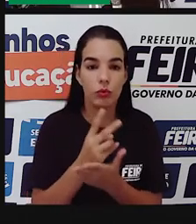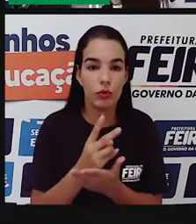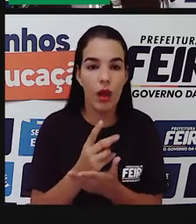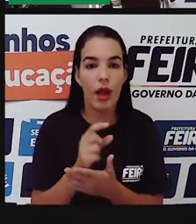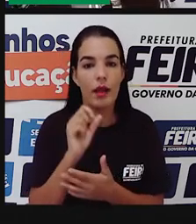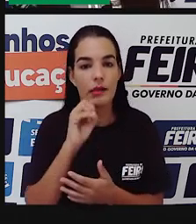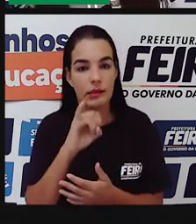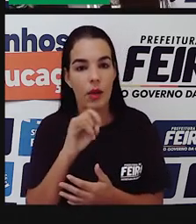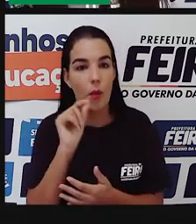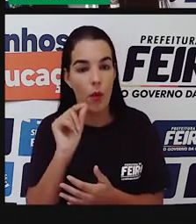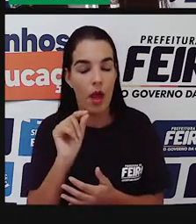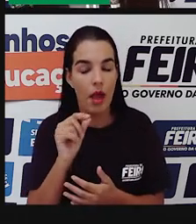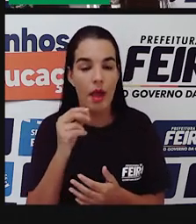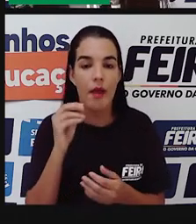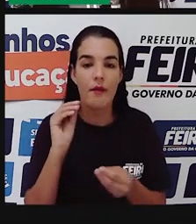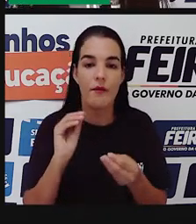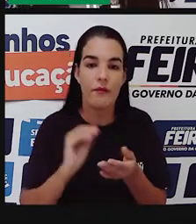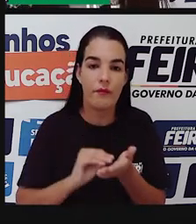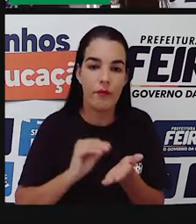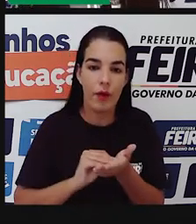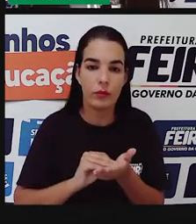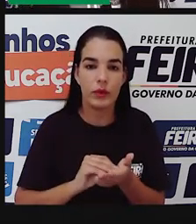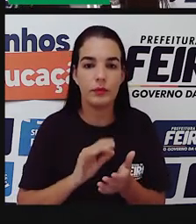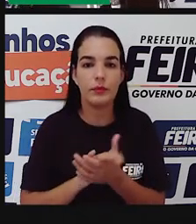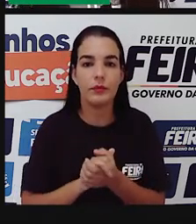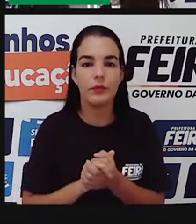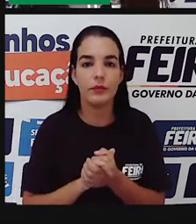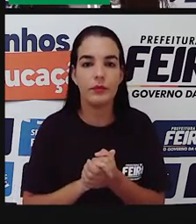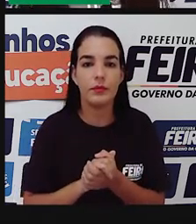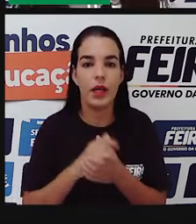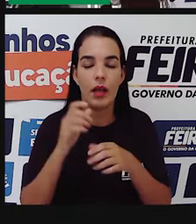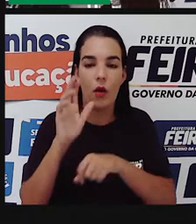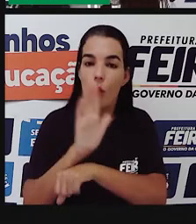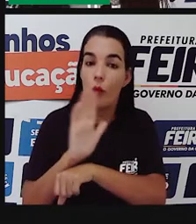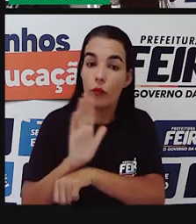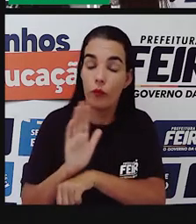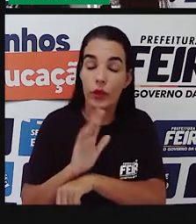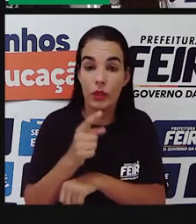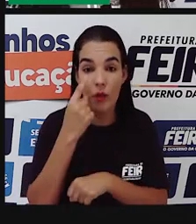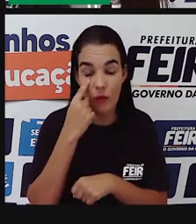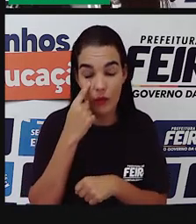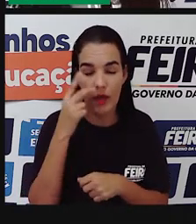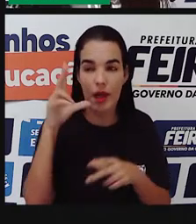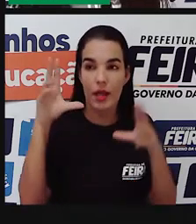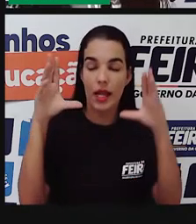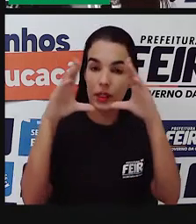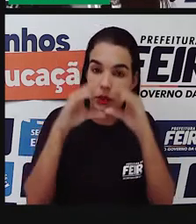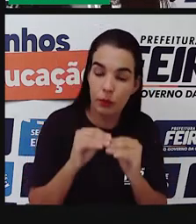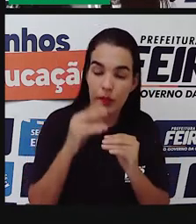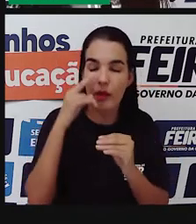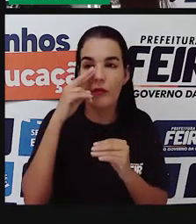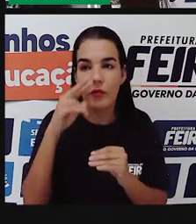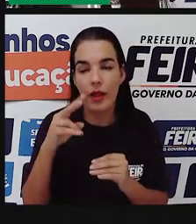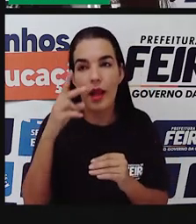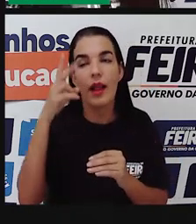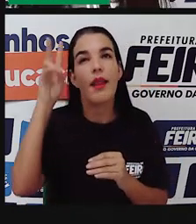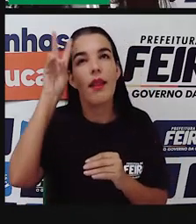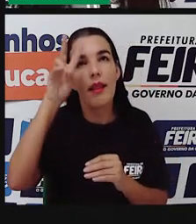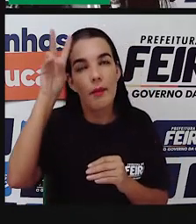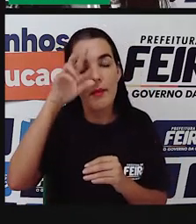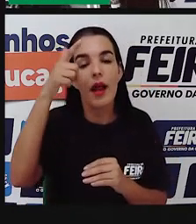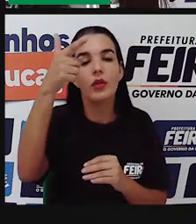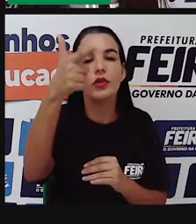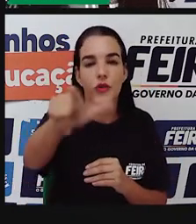estudou ainda. Vamos aqui a um pequeno vídeo para a gente relembrar o que a gente já viu